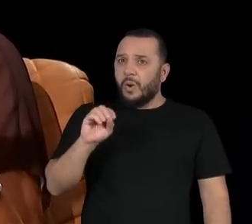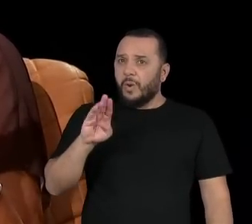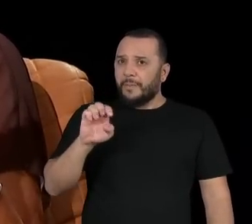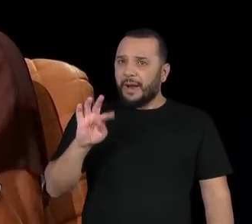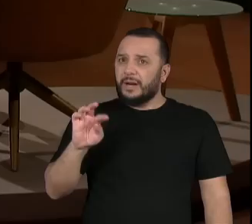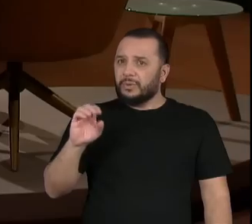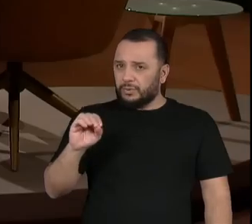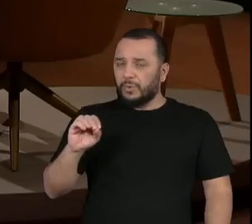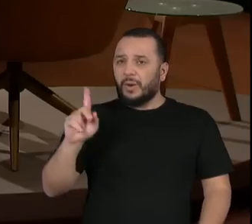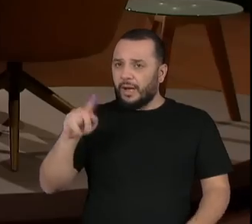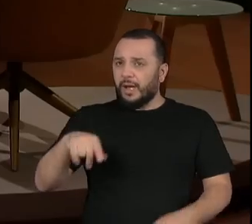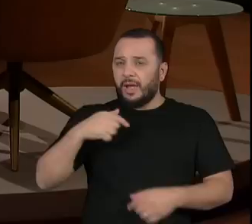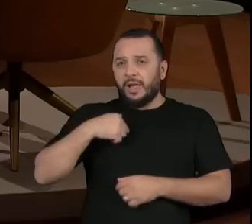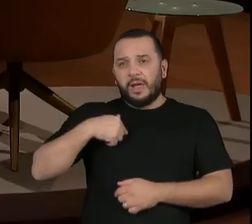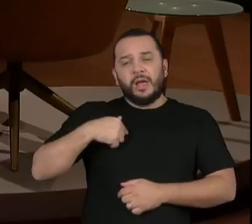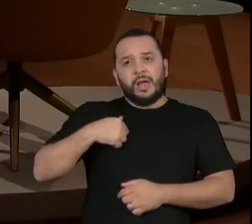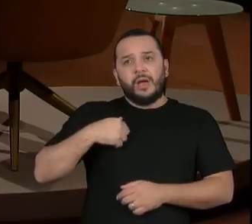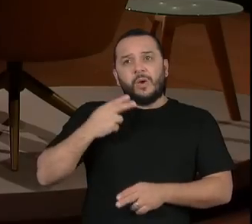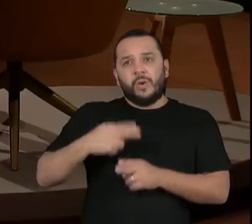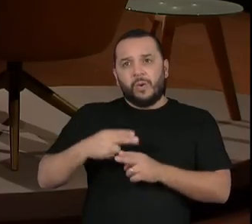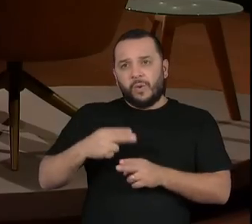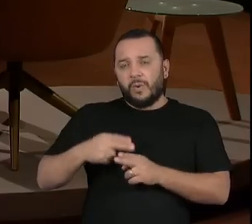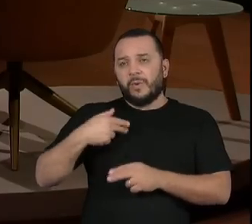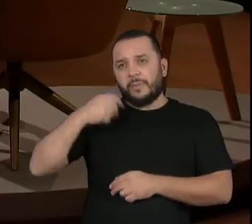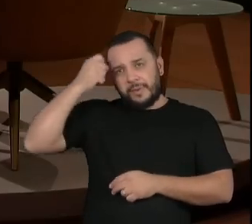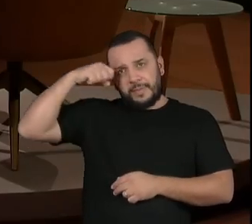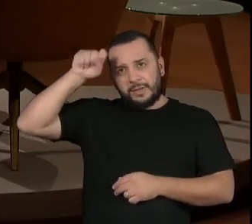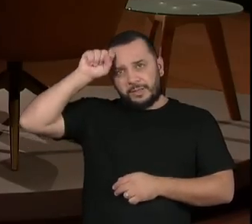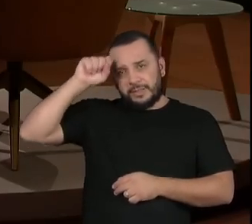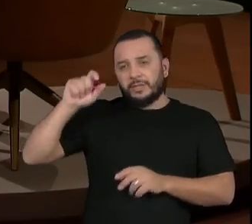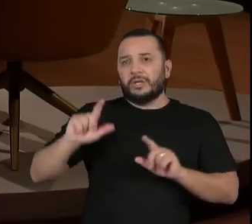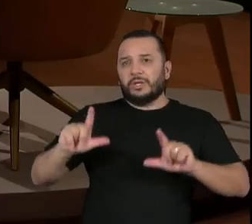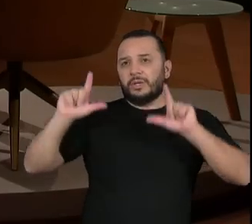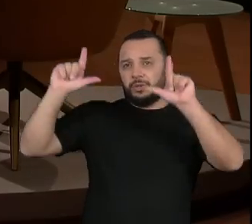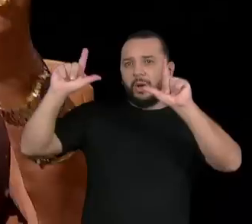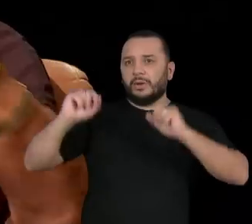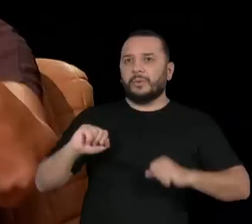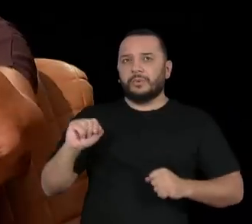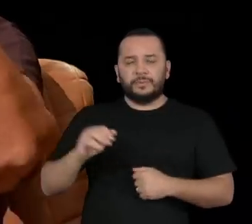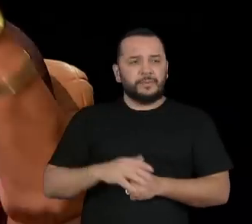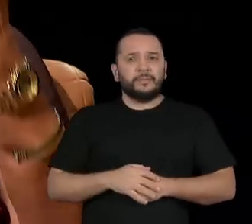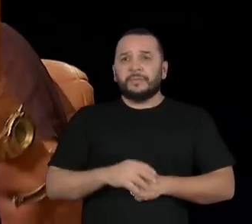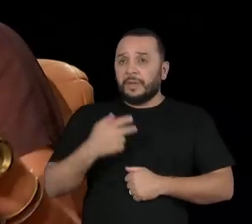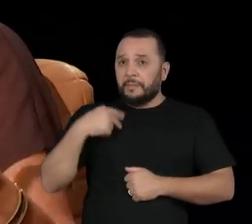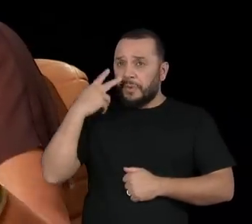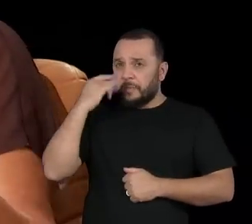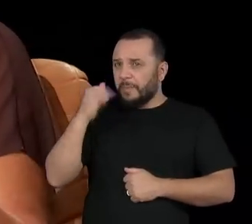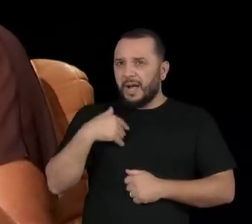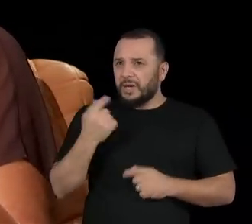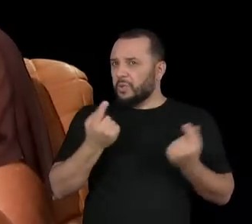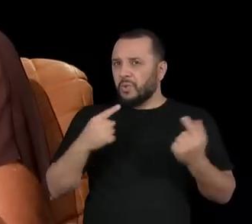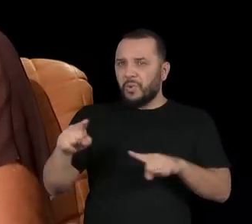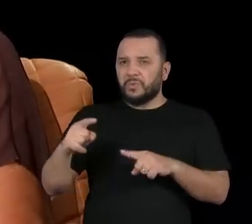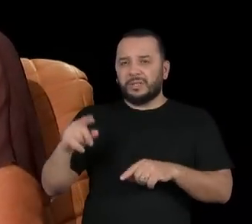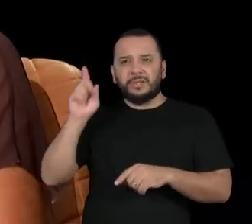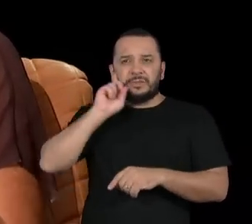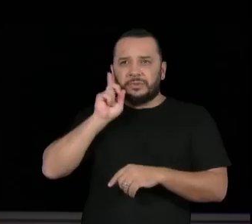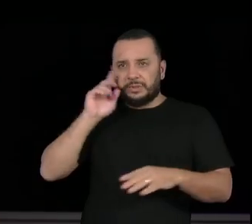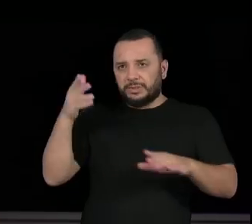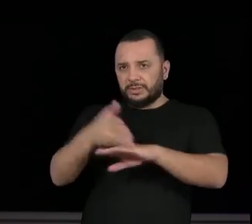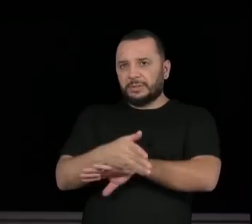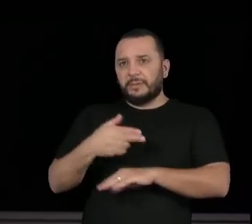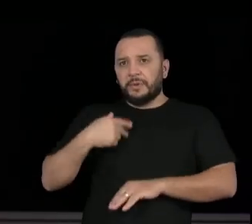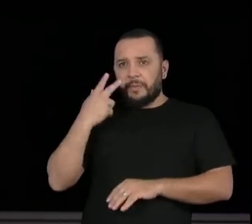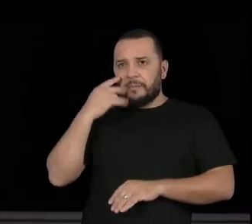Olha. E meu pai era contra a entrada dos americanos e ficava fazendo discurso, aí